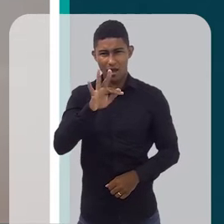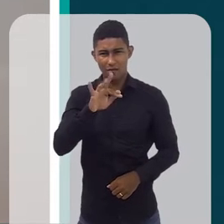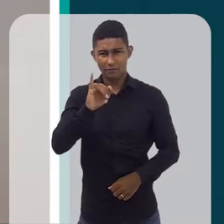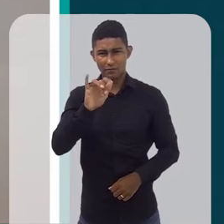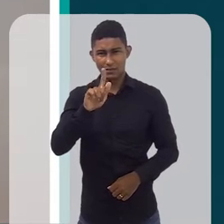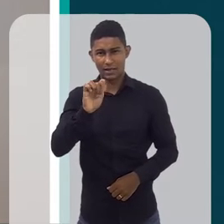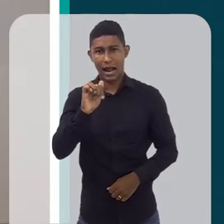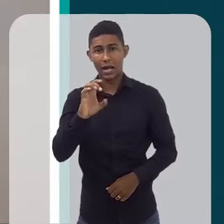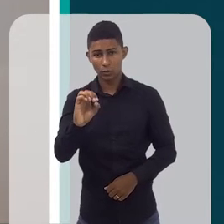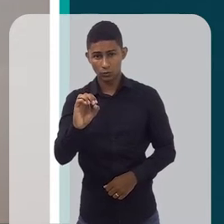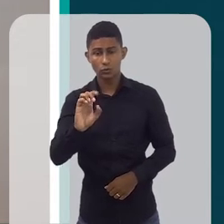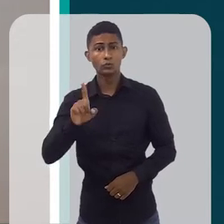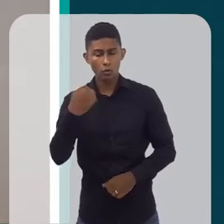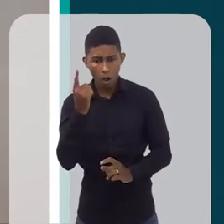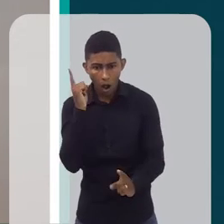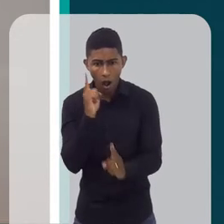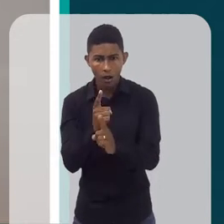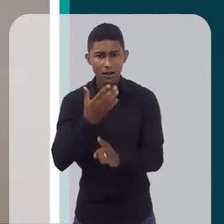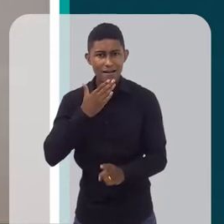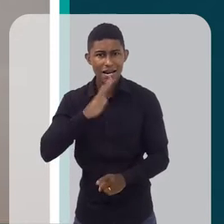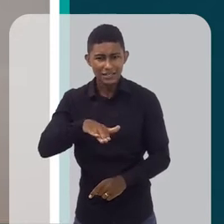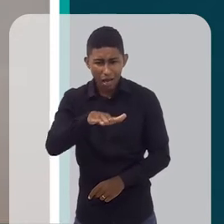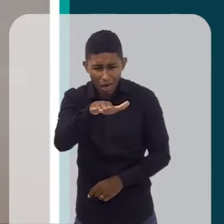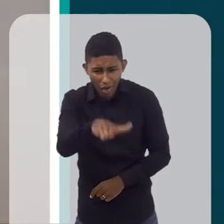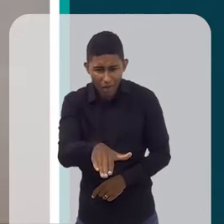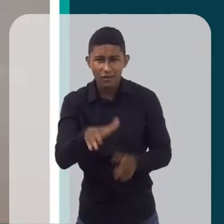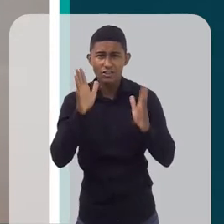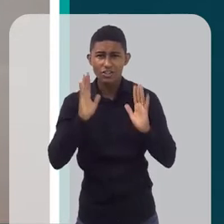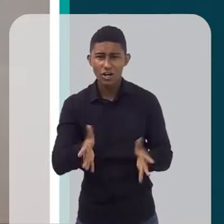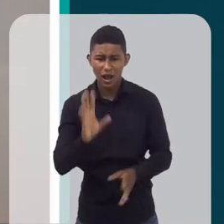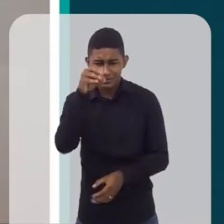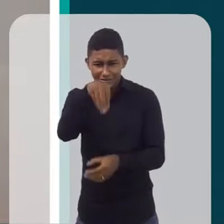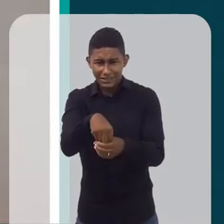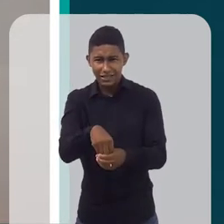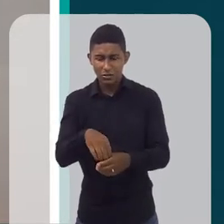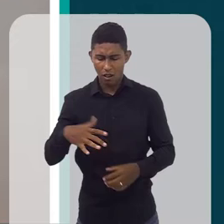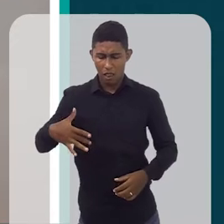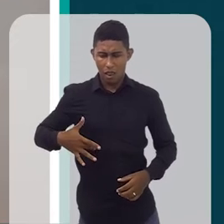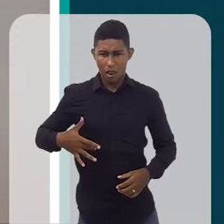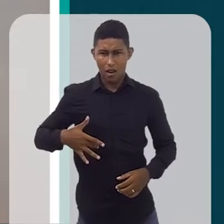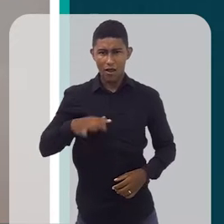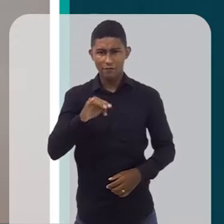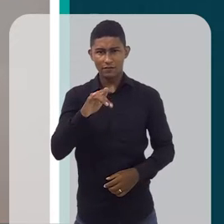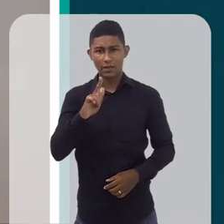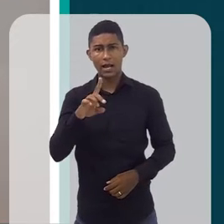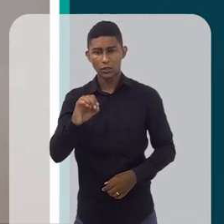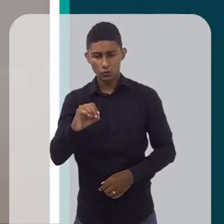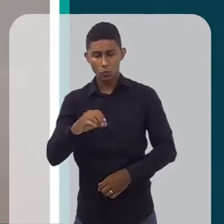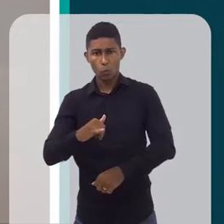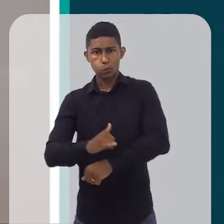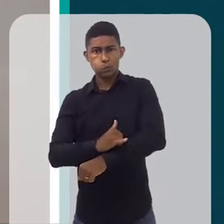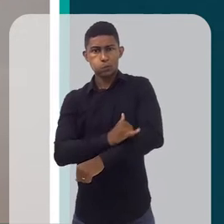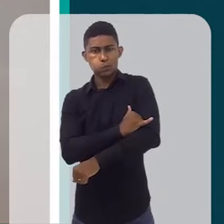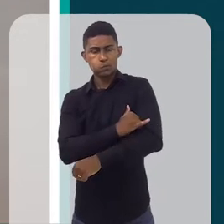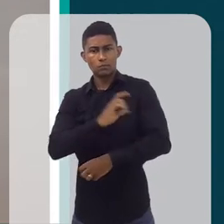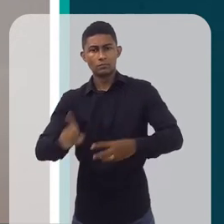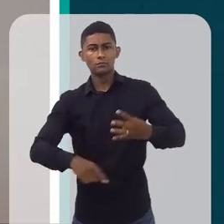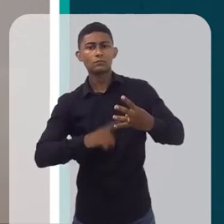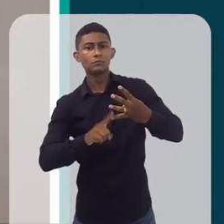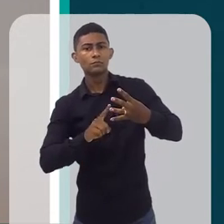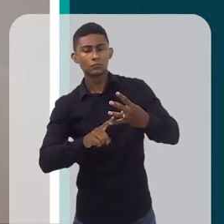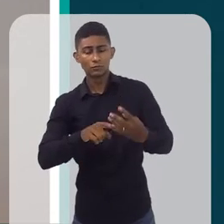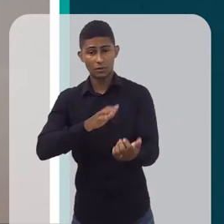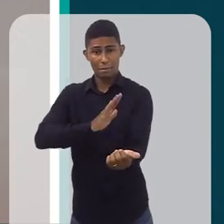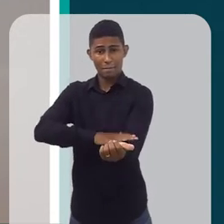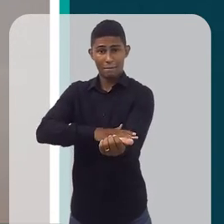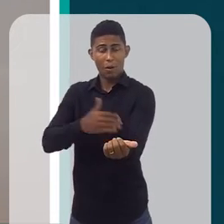muito agora, crianças pequenas já com gordura no fígado, elas podem desenvolver também hipertensão,